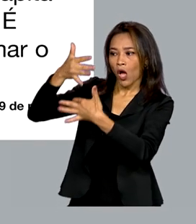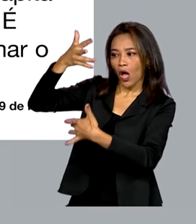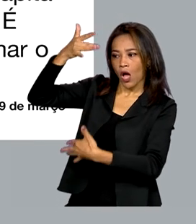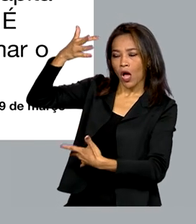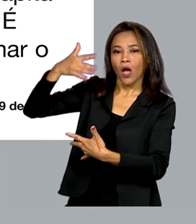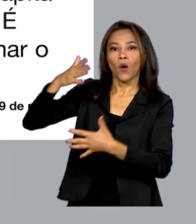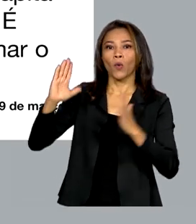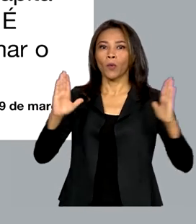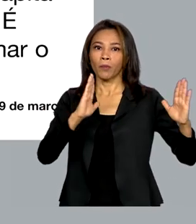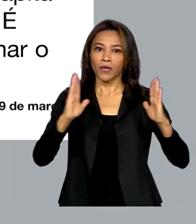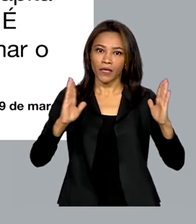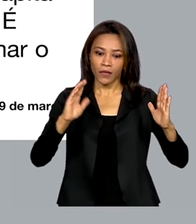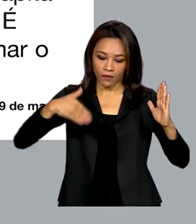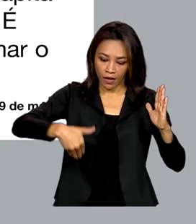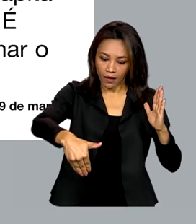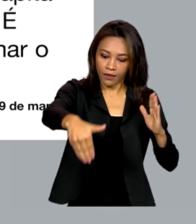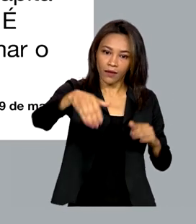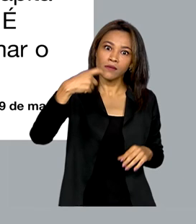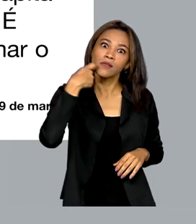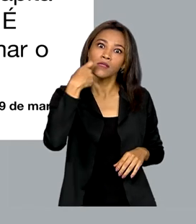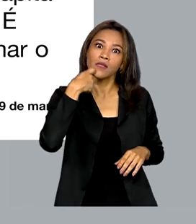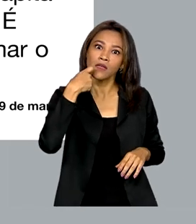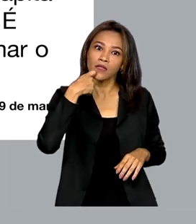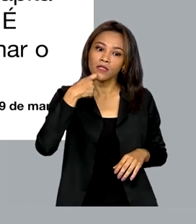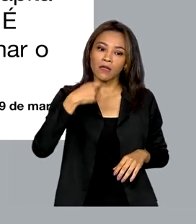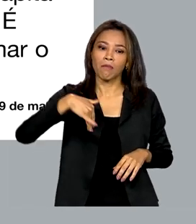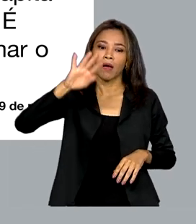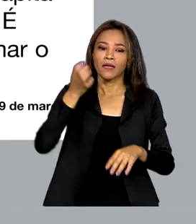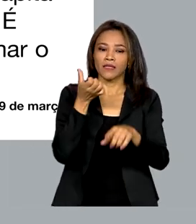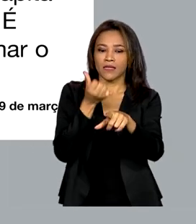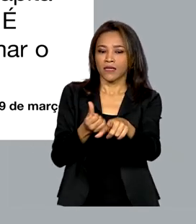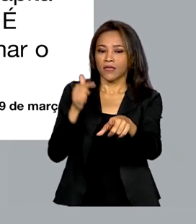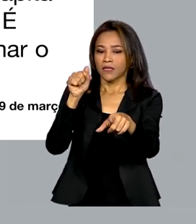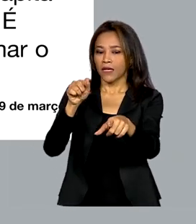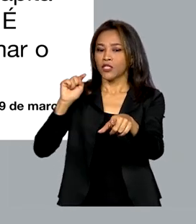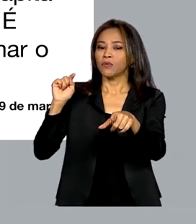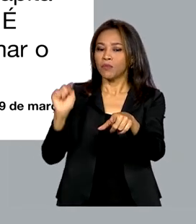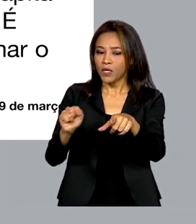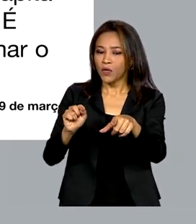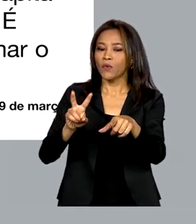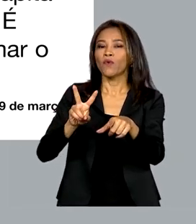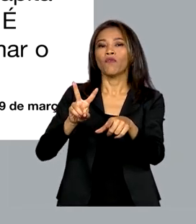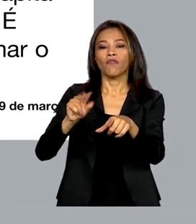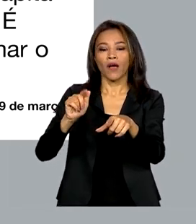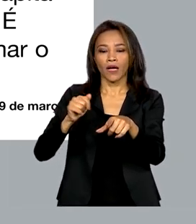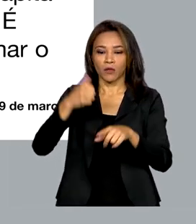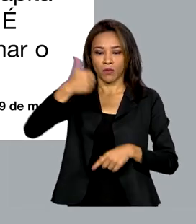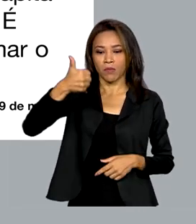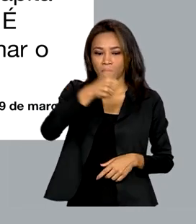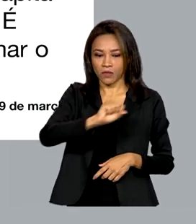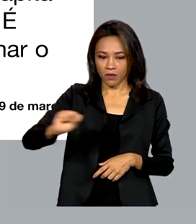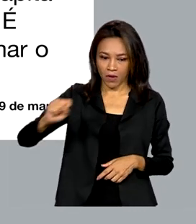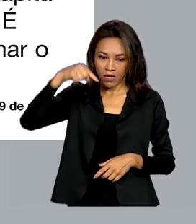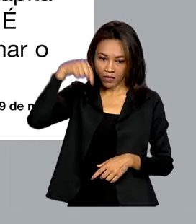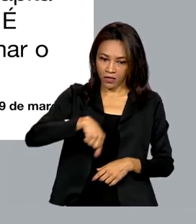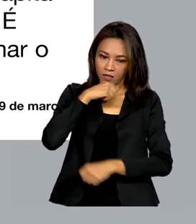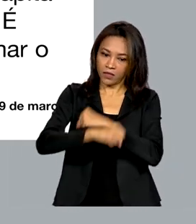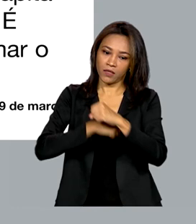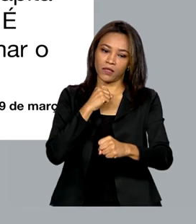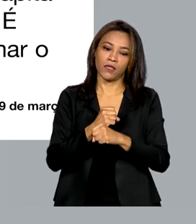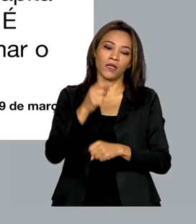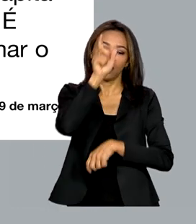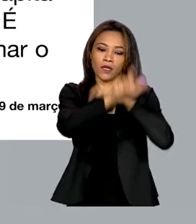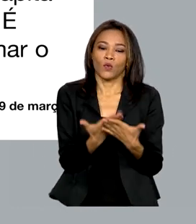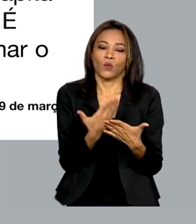prazo vai até esta sexta-feira são mais de 67 mil vagas no primeiro semestre de 2023 para estudantes